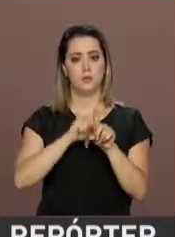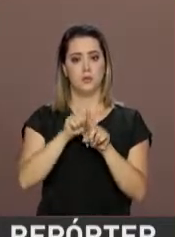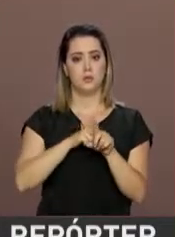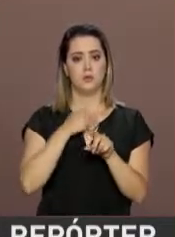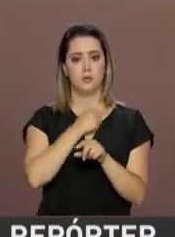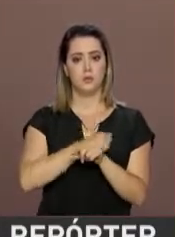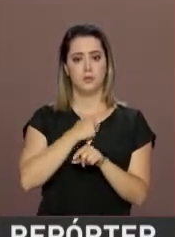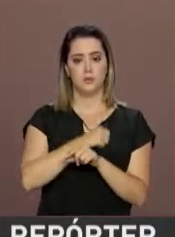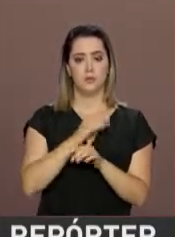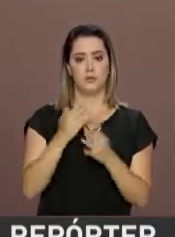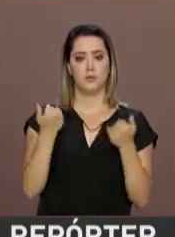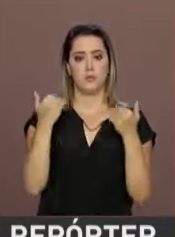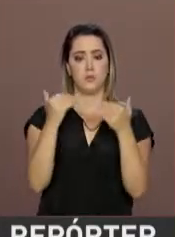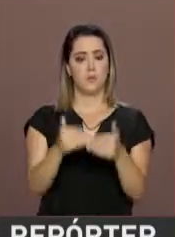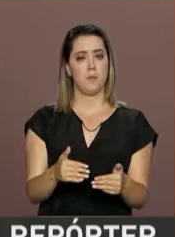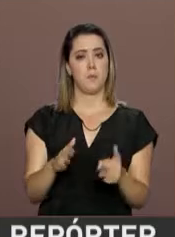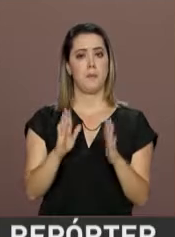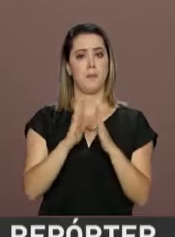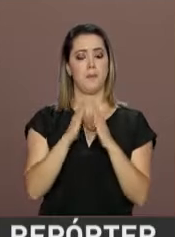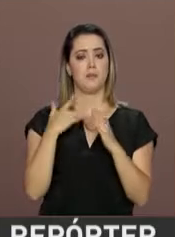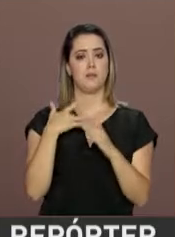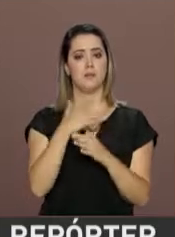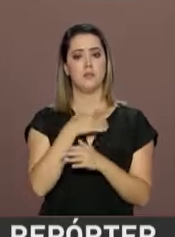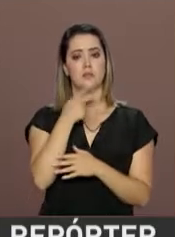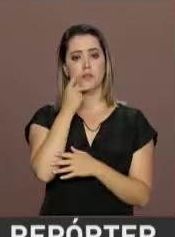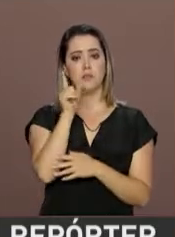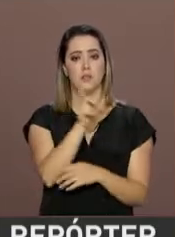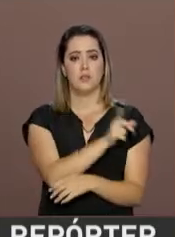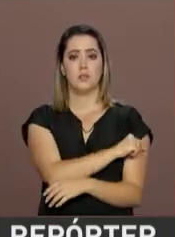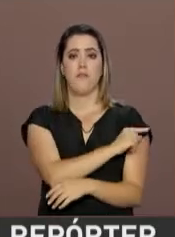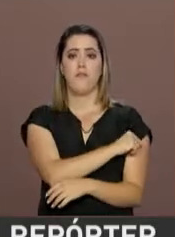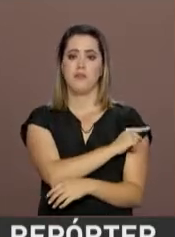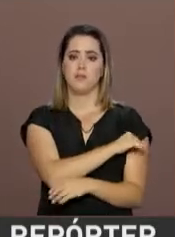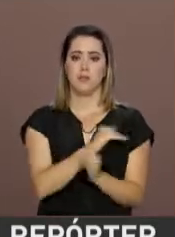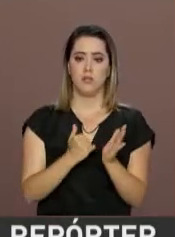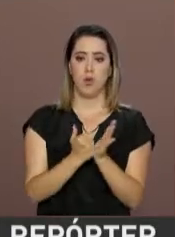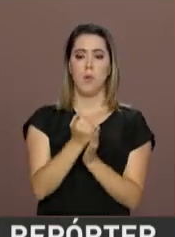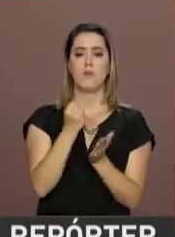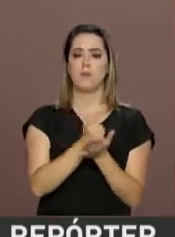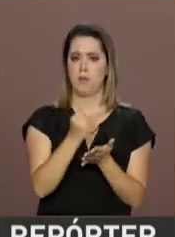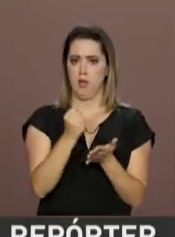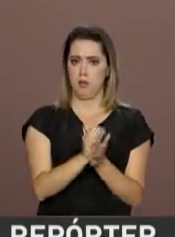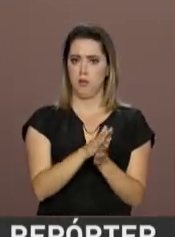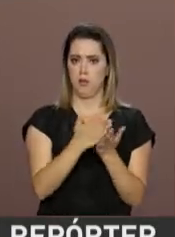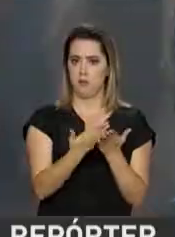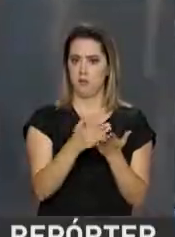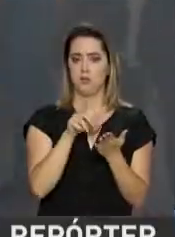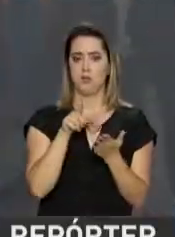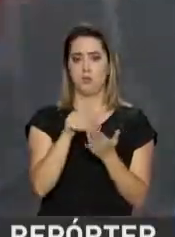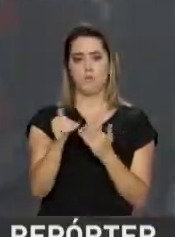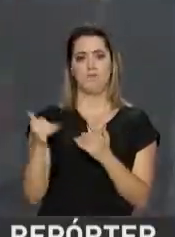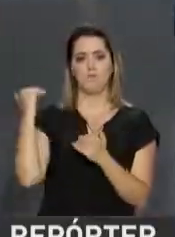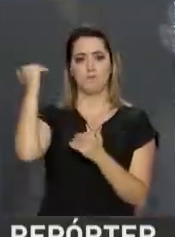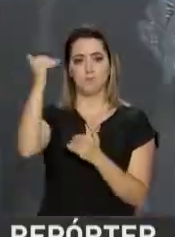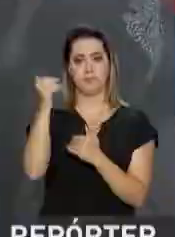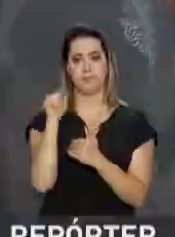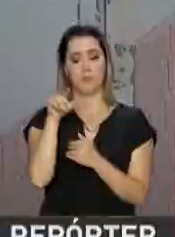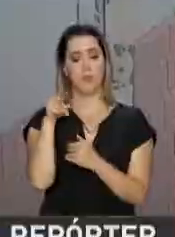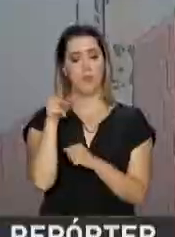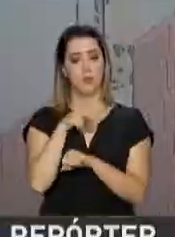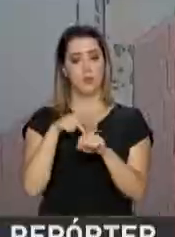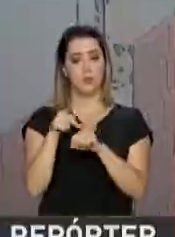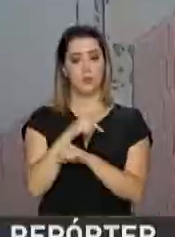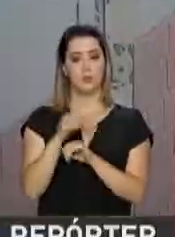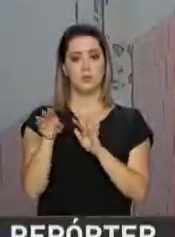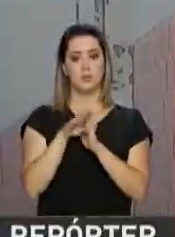agosto a presença do posto de saúde tratando das vacinas da primeira infância até a vida adulta em todo o país o